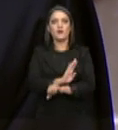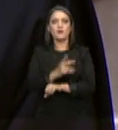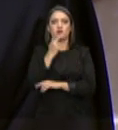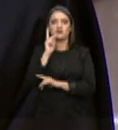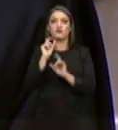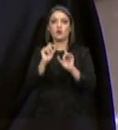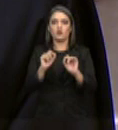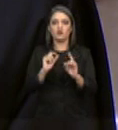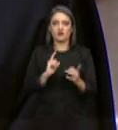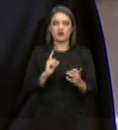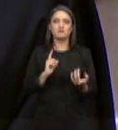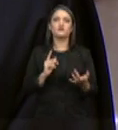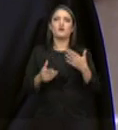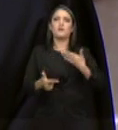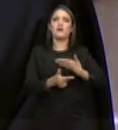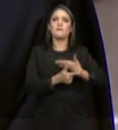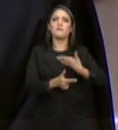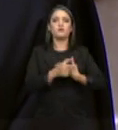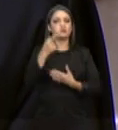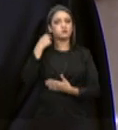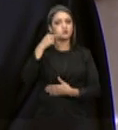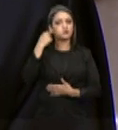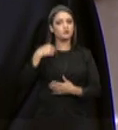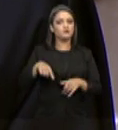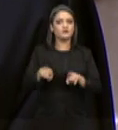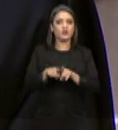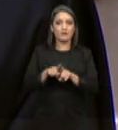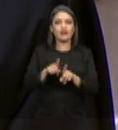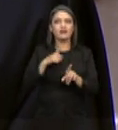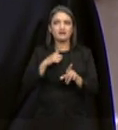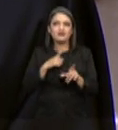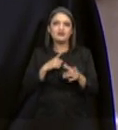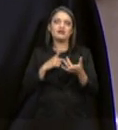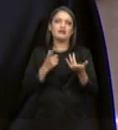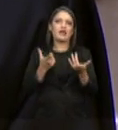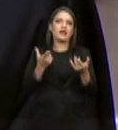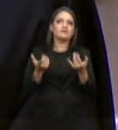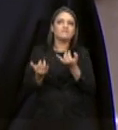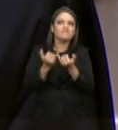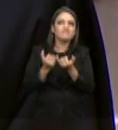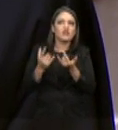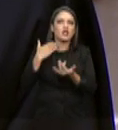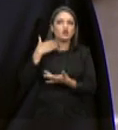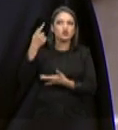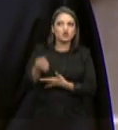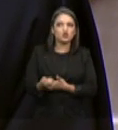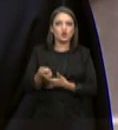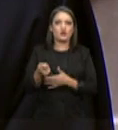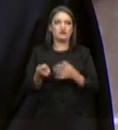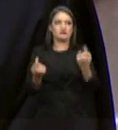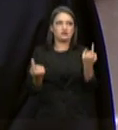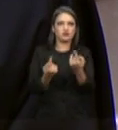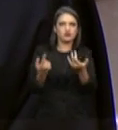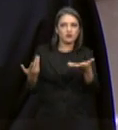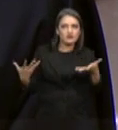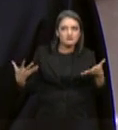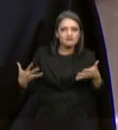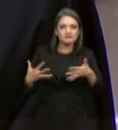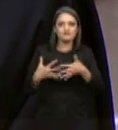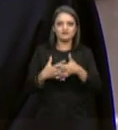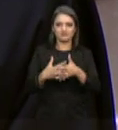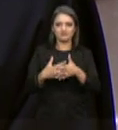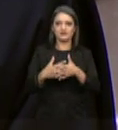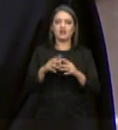do advogado também se desenvolve uma espécie de magistratura as duas se entrelaçam diversas nas funções